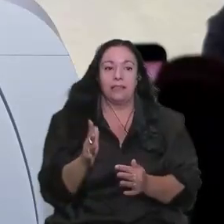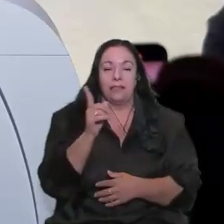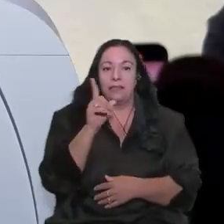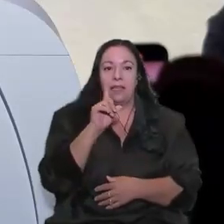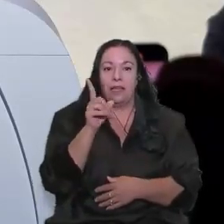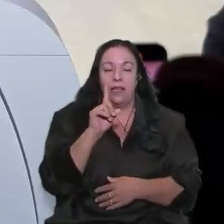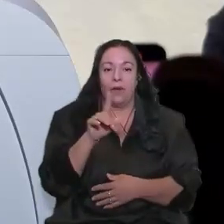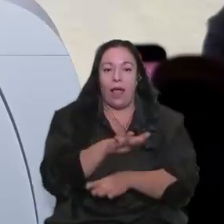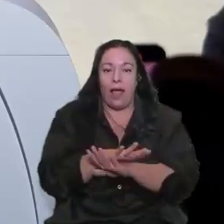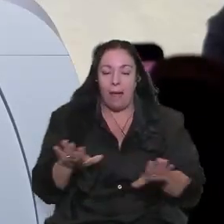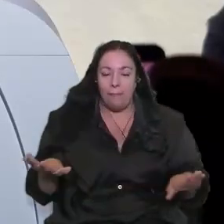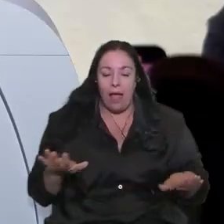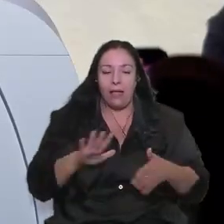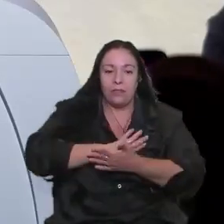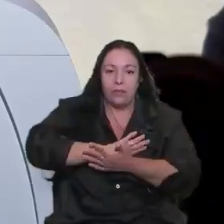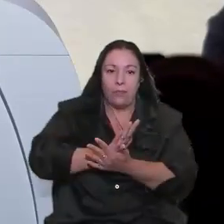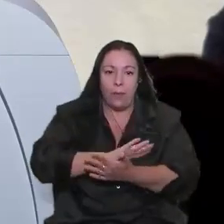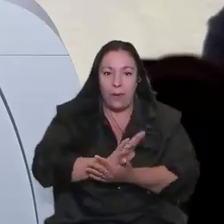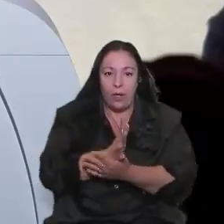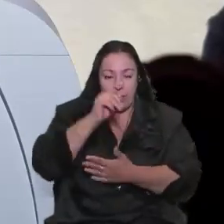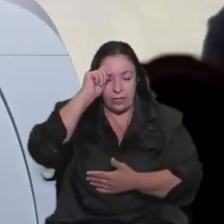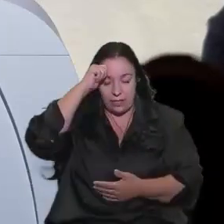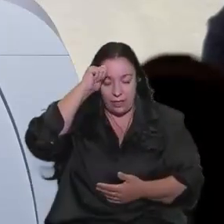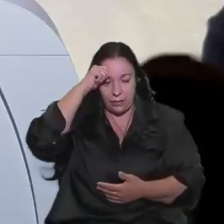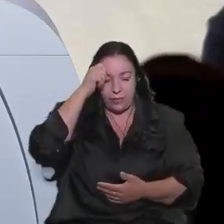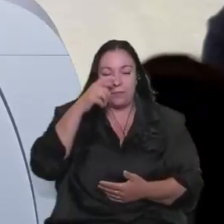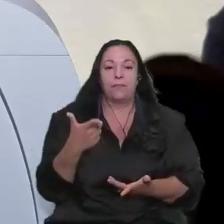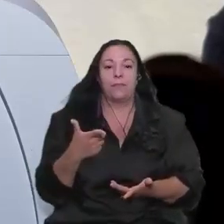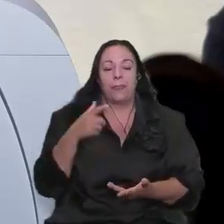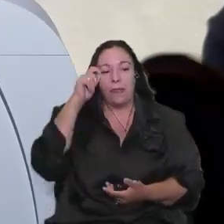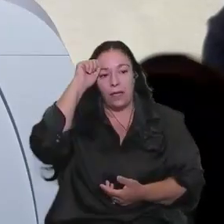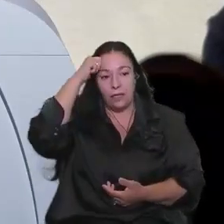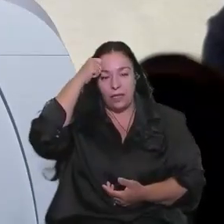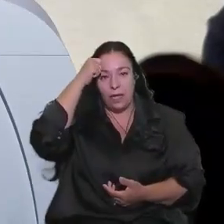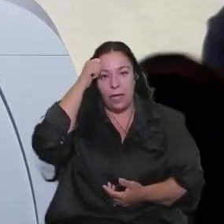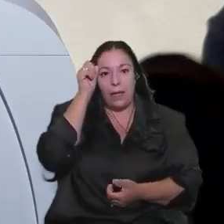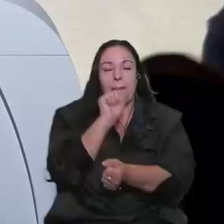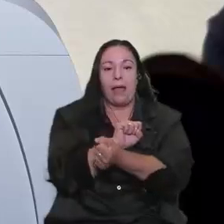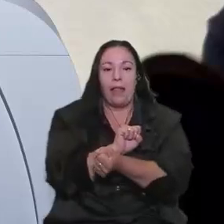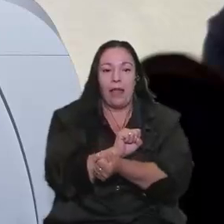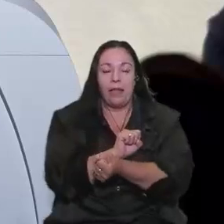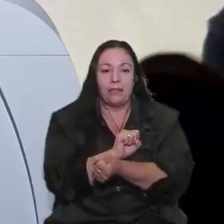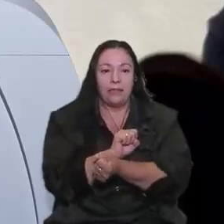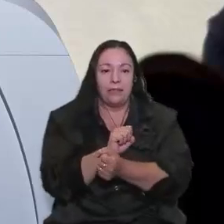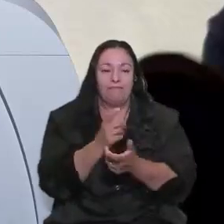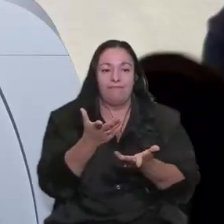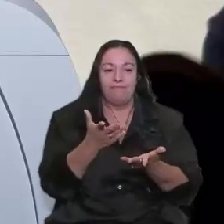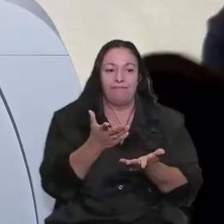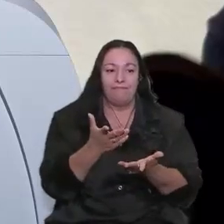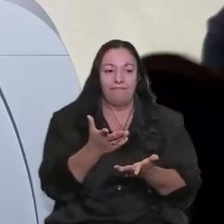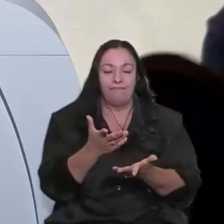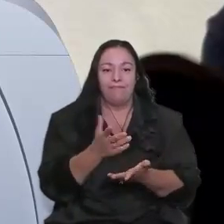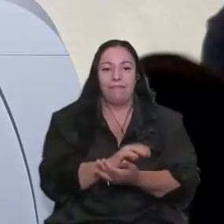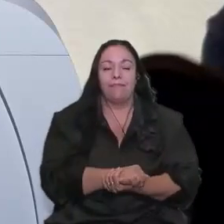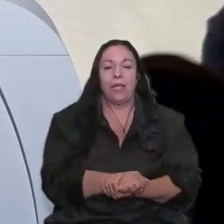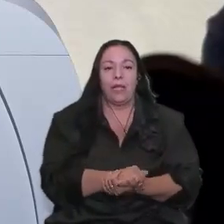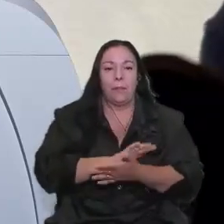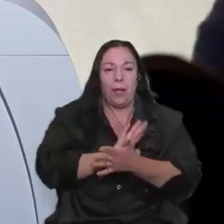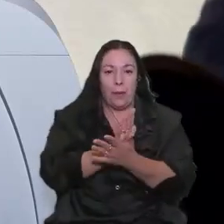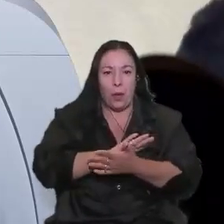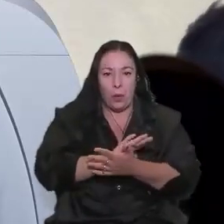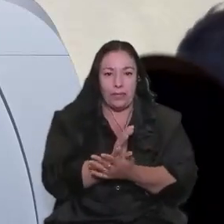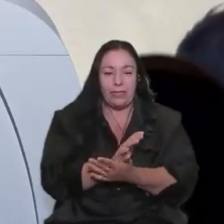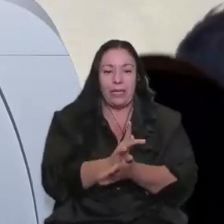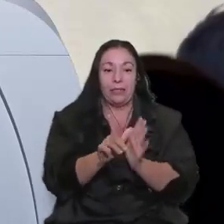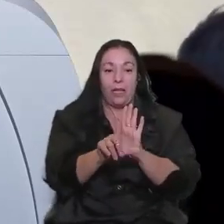cheia. No canto inferior direito do vídeo em questão está o intérprete de Libras, que intercalam ao longo do vídeo diferentes mulheres e homens